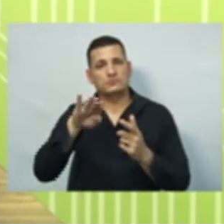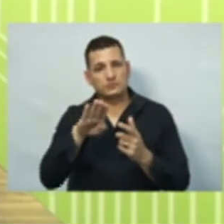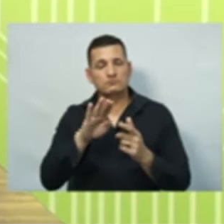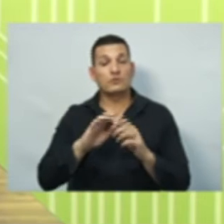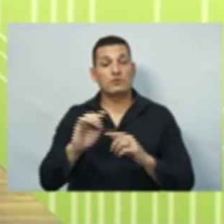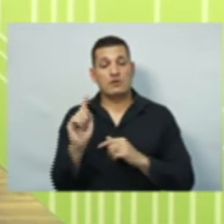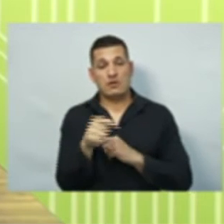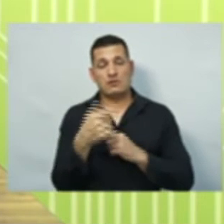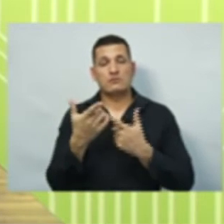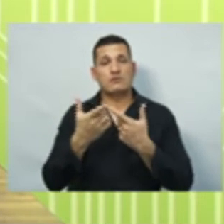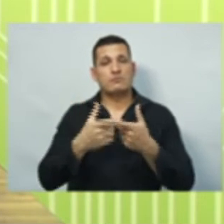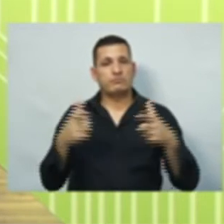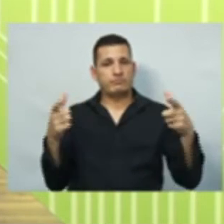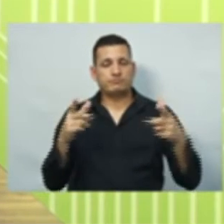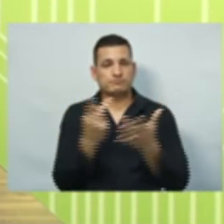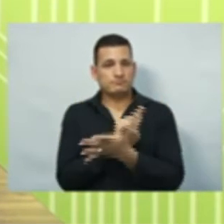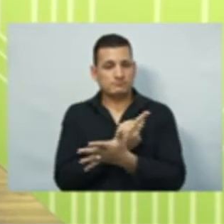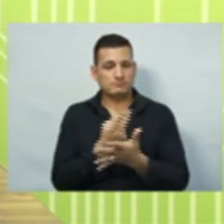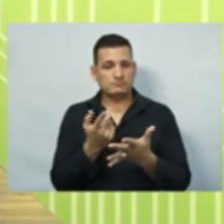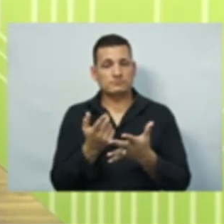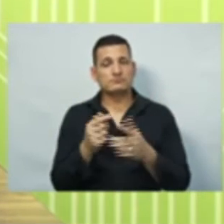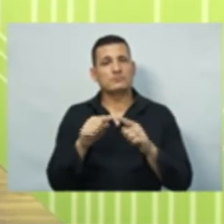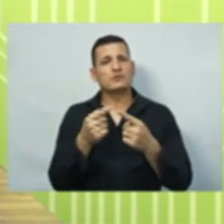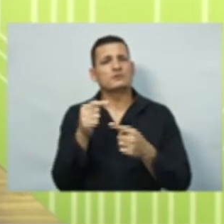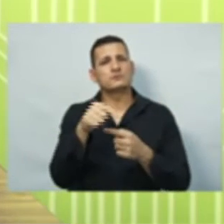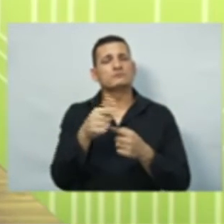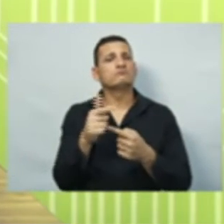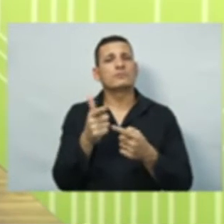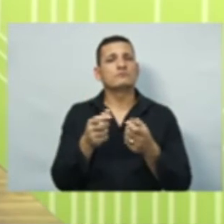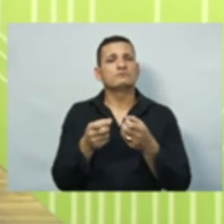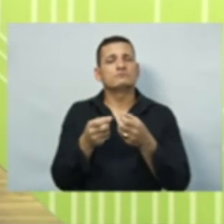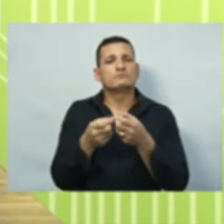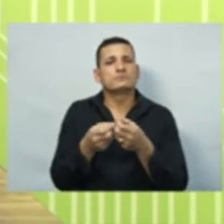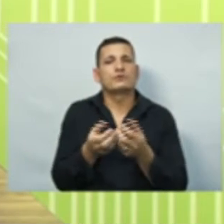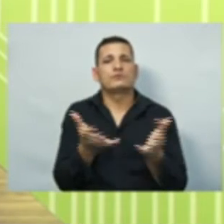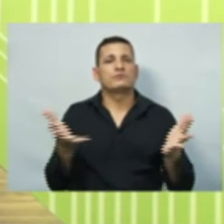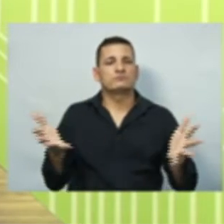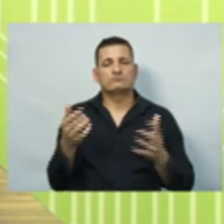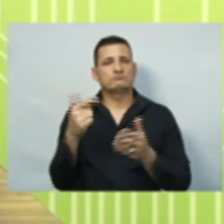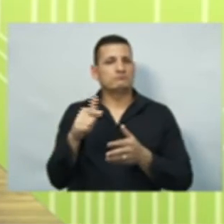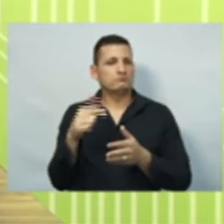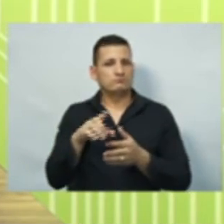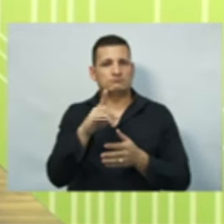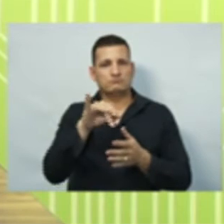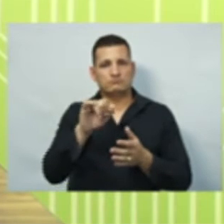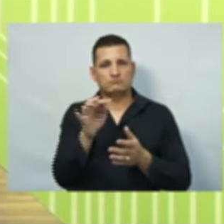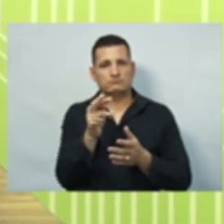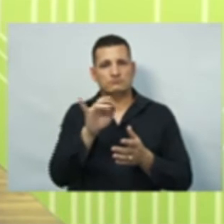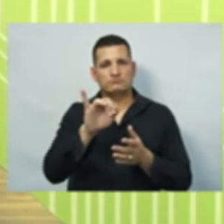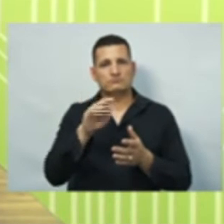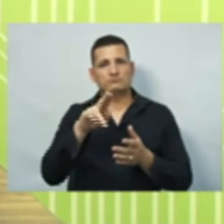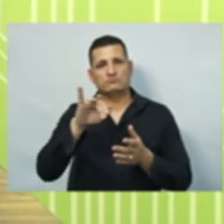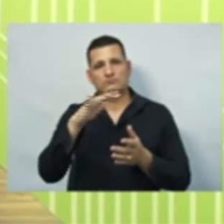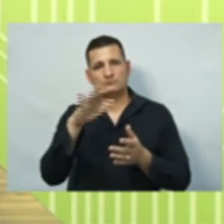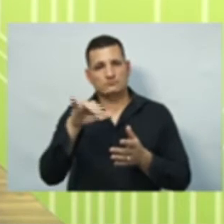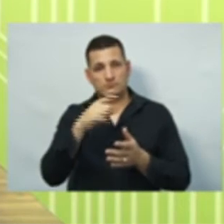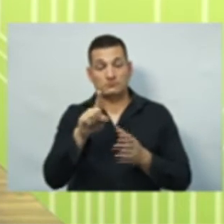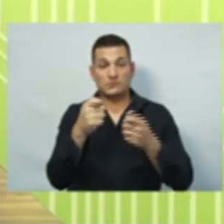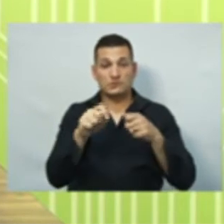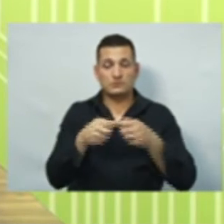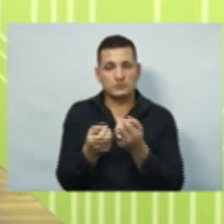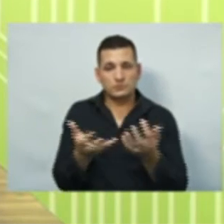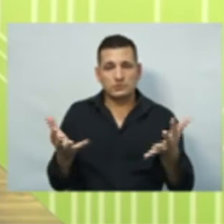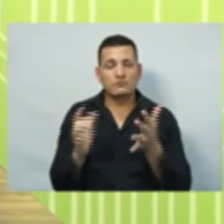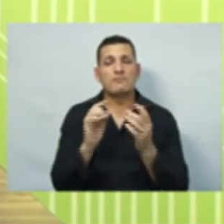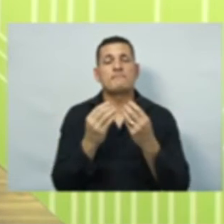esses aumentos acontecem sem que haja distribuição da renda. É preciso distribuir para aumentar a qualidade